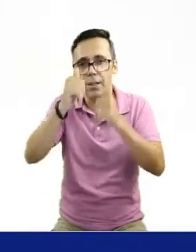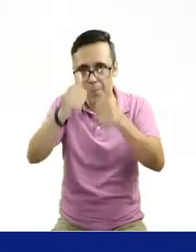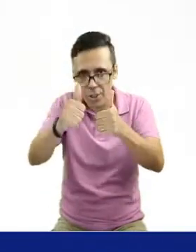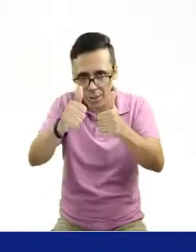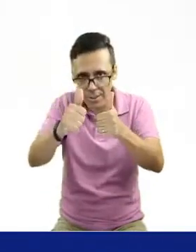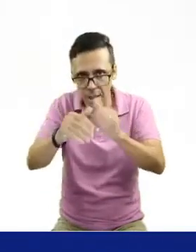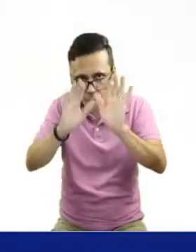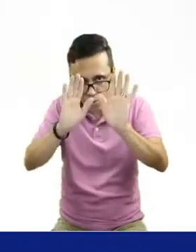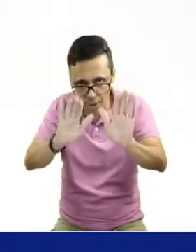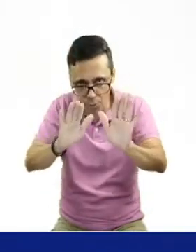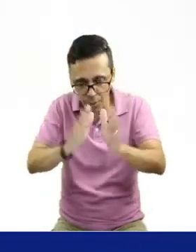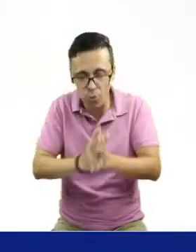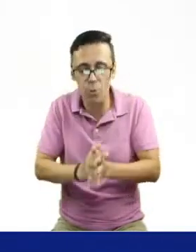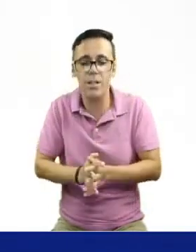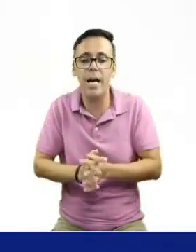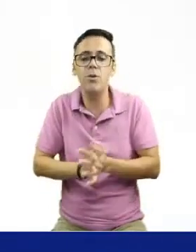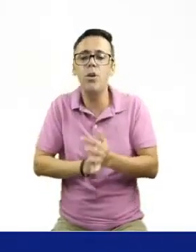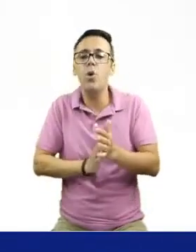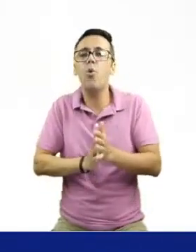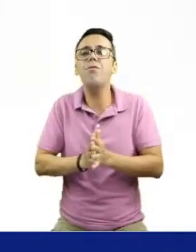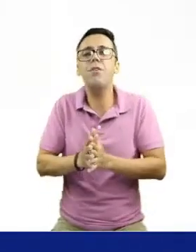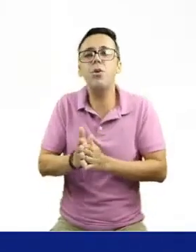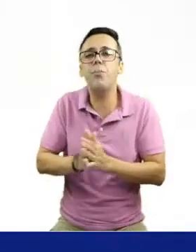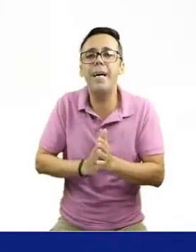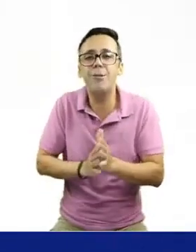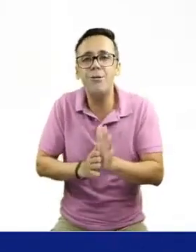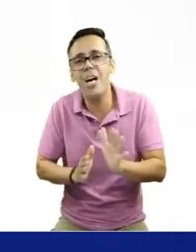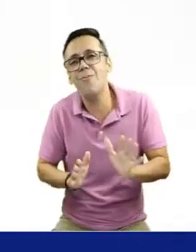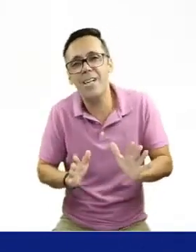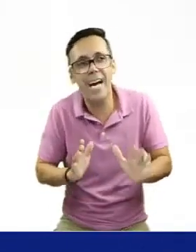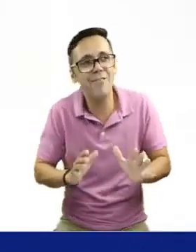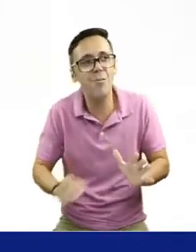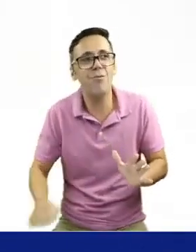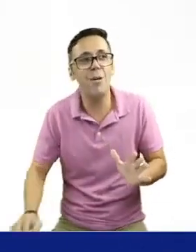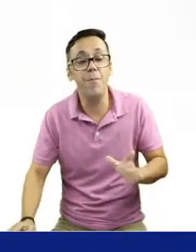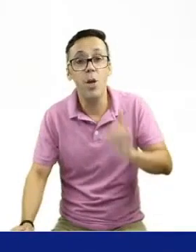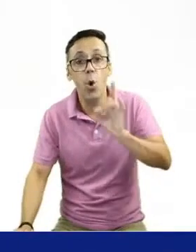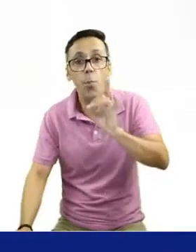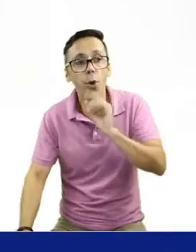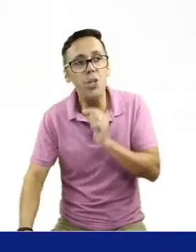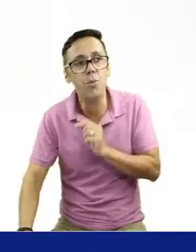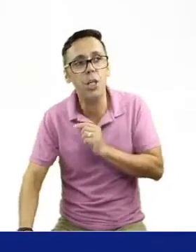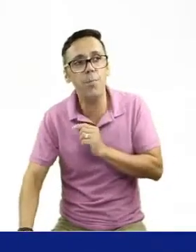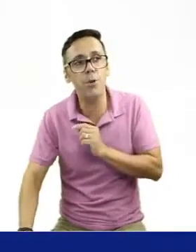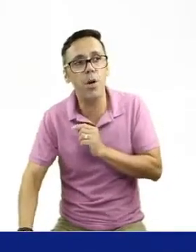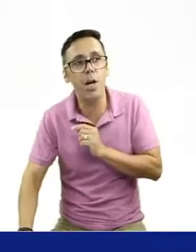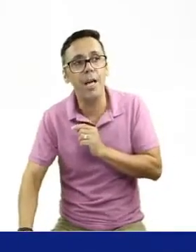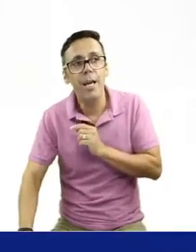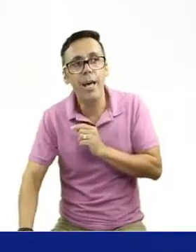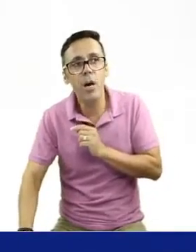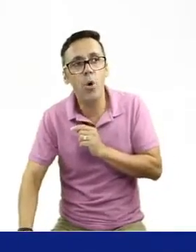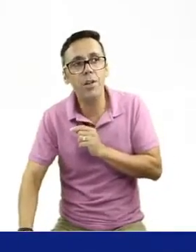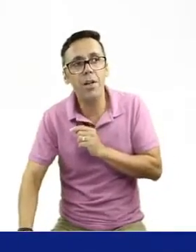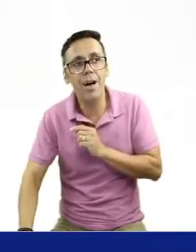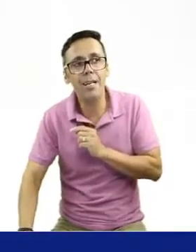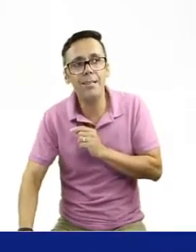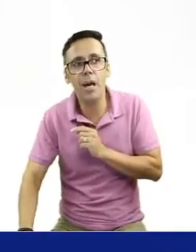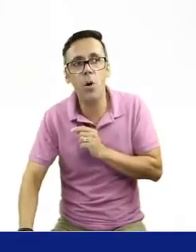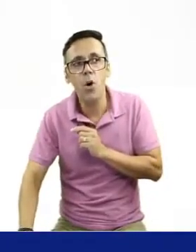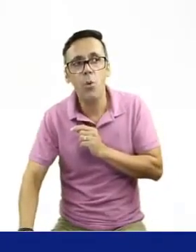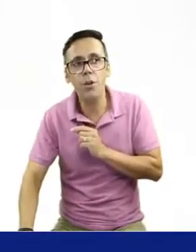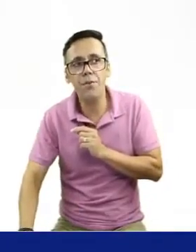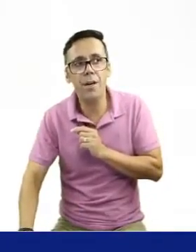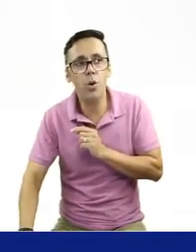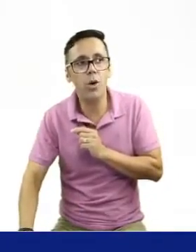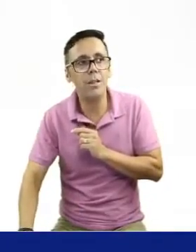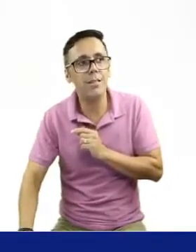que vai estar na lista presta atenção vamos com cuidado confia no pai que o diabo cai Vamos filho o próximo aqui tem essa hora é a cota